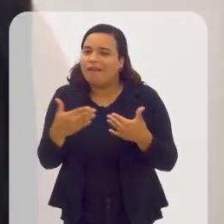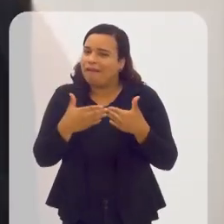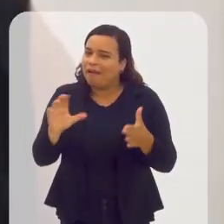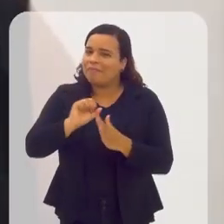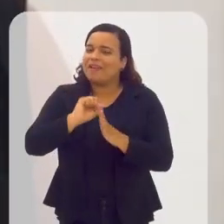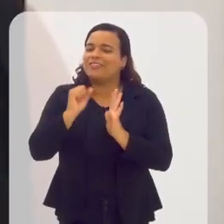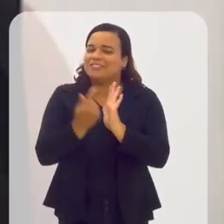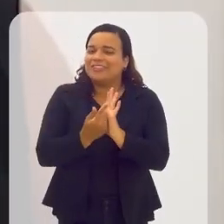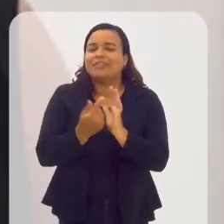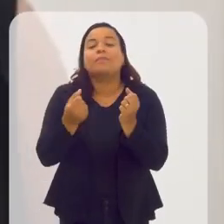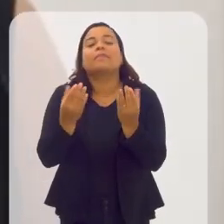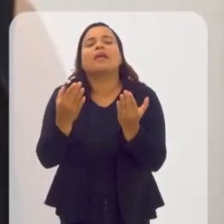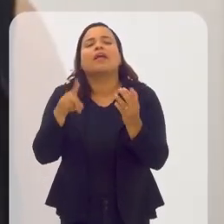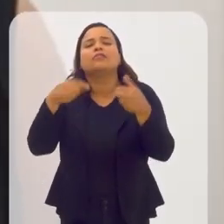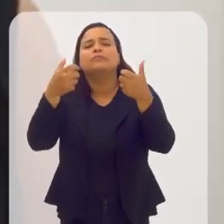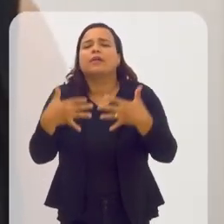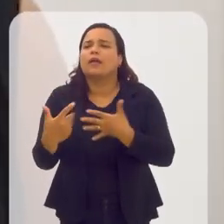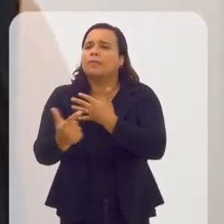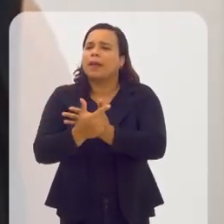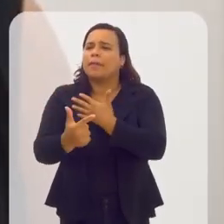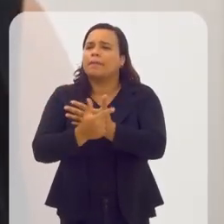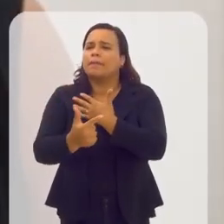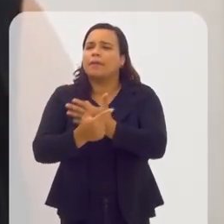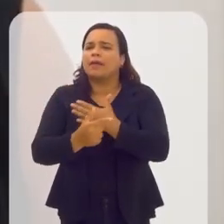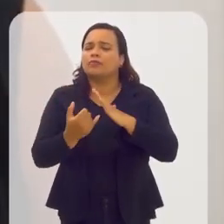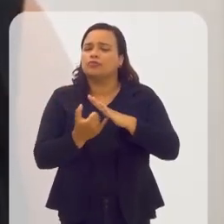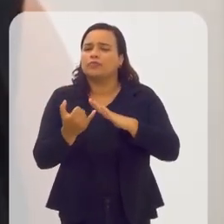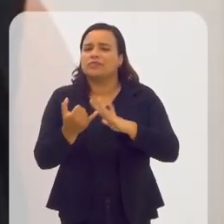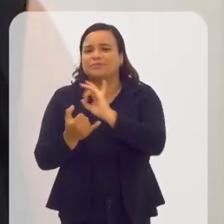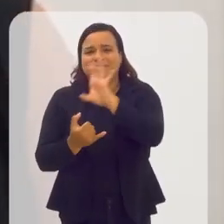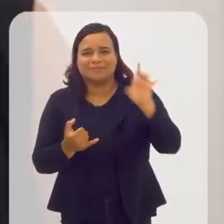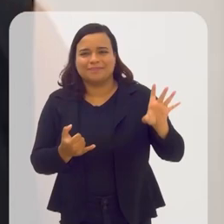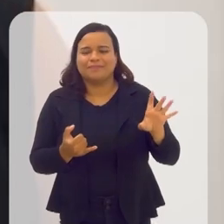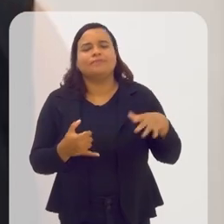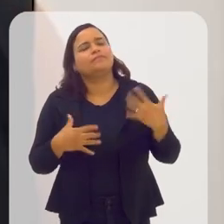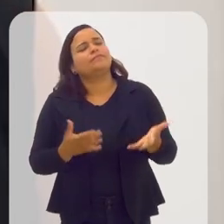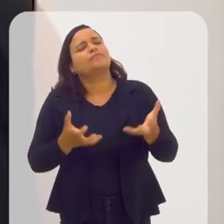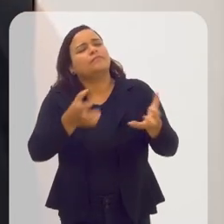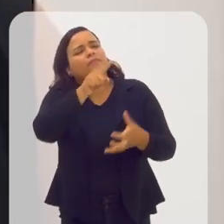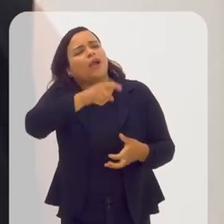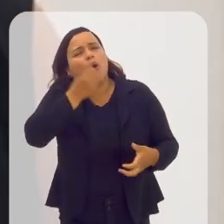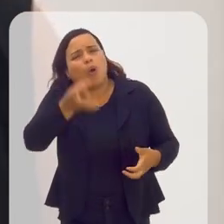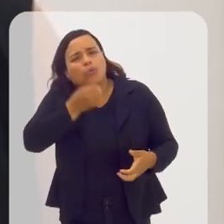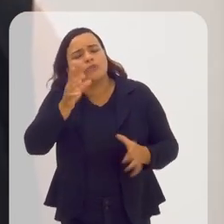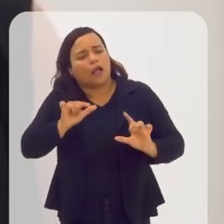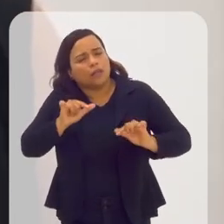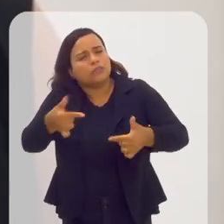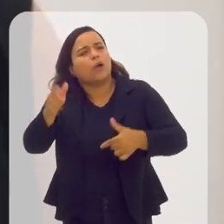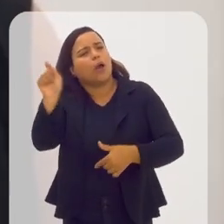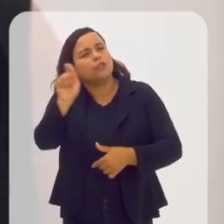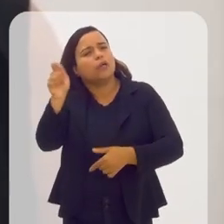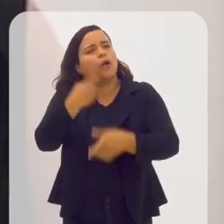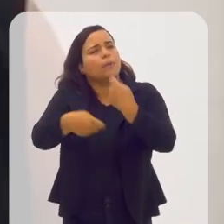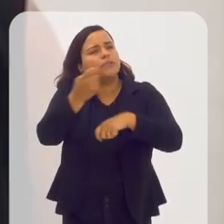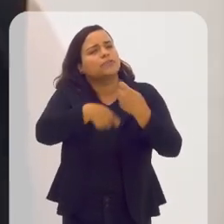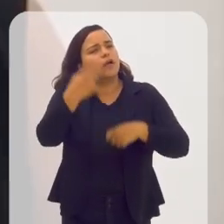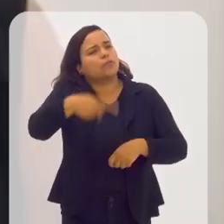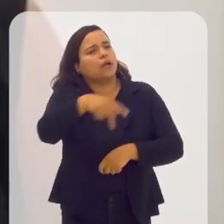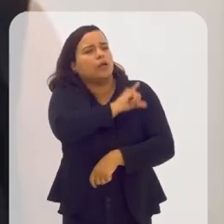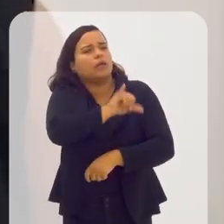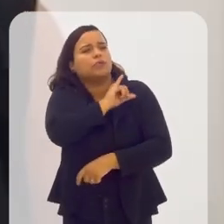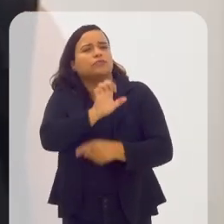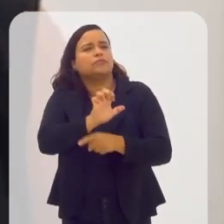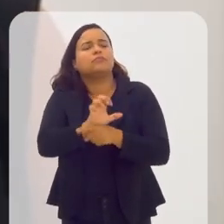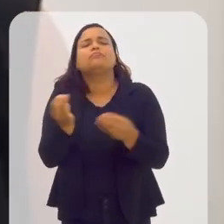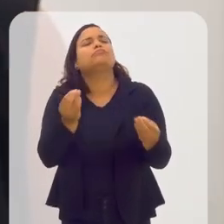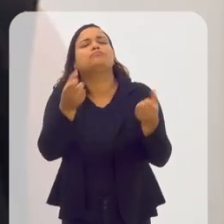nossa agenda para falar sobre o papel das instituições. Queria que o senhor contasse um pouquinho sobre a atuação da Associação Comercial aqui